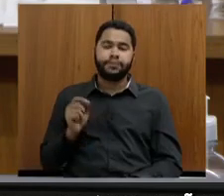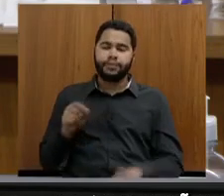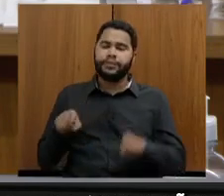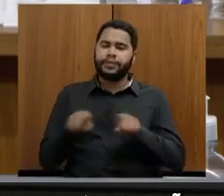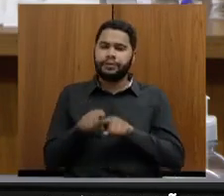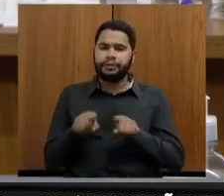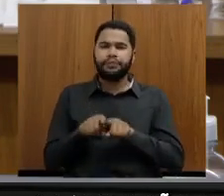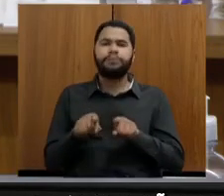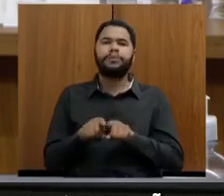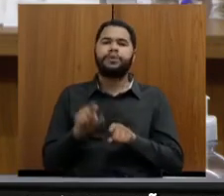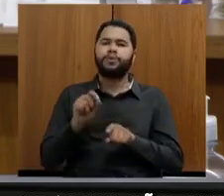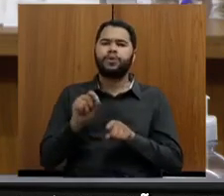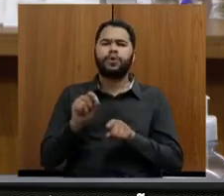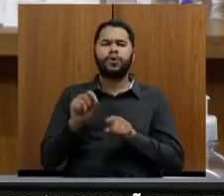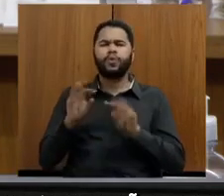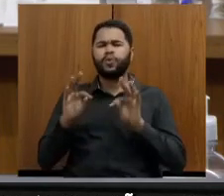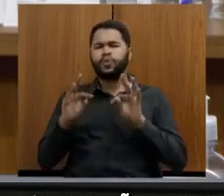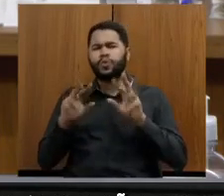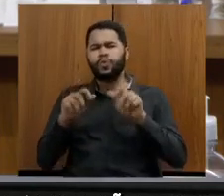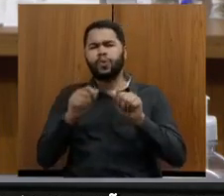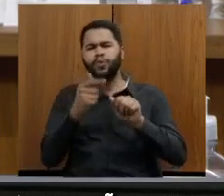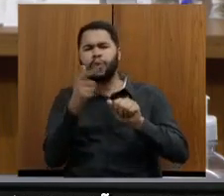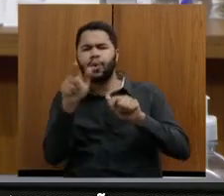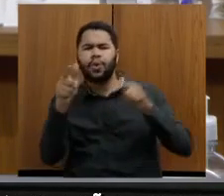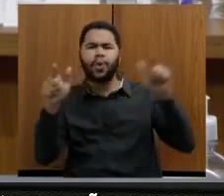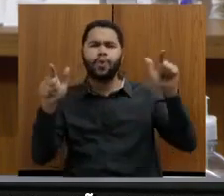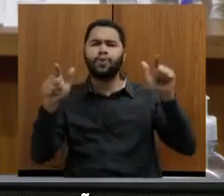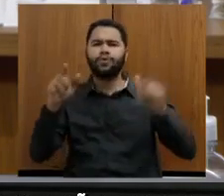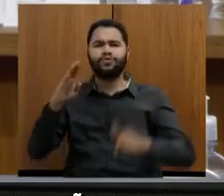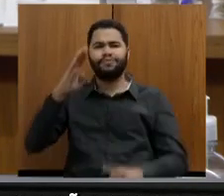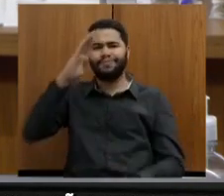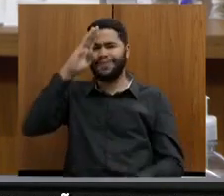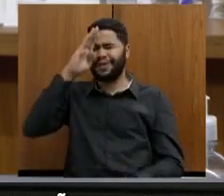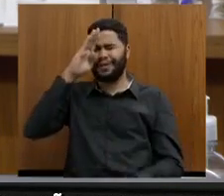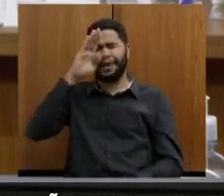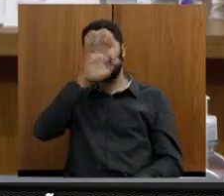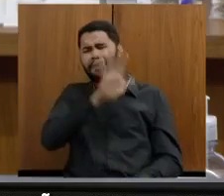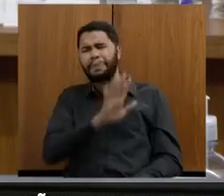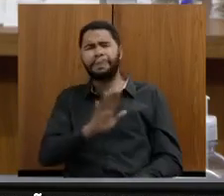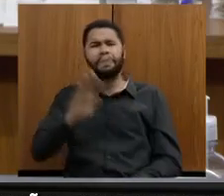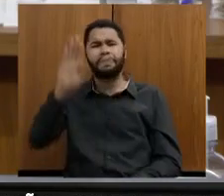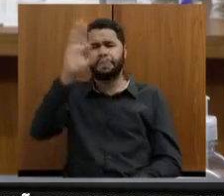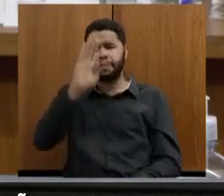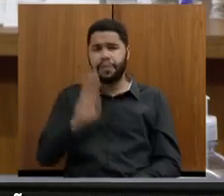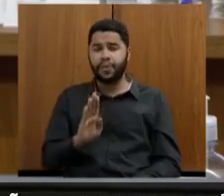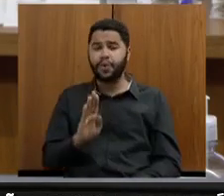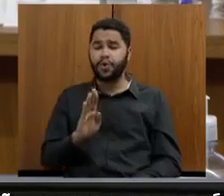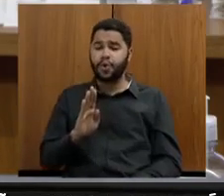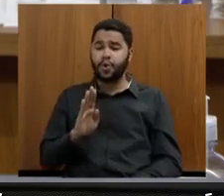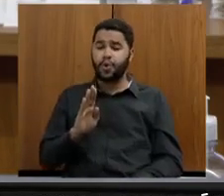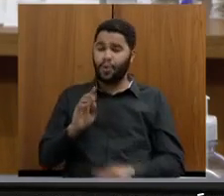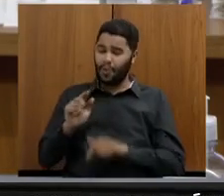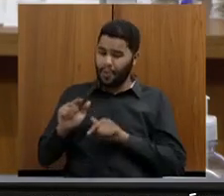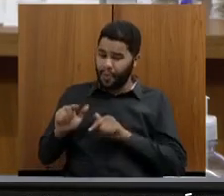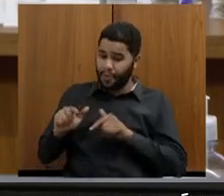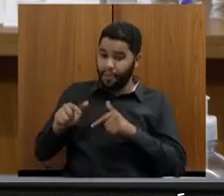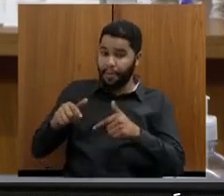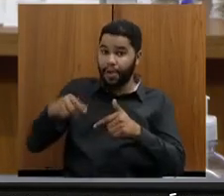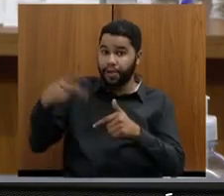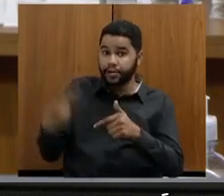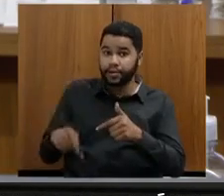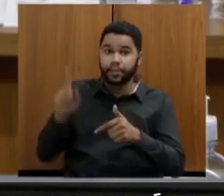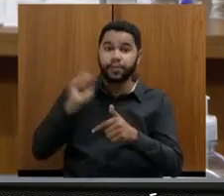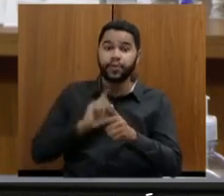também atingiu todos os outros militares do Brasil então uma ação Nossa aqui de Minas